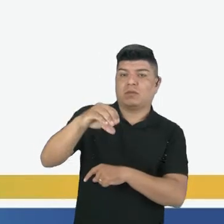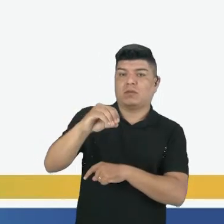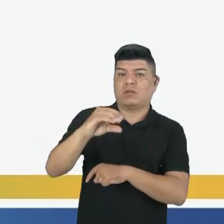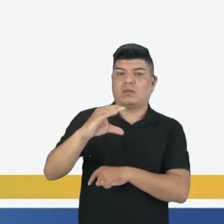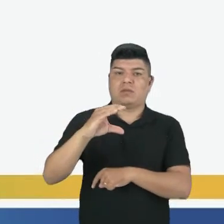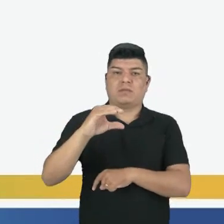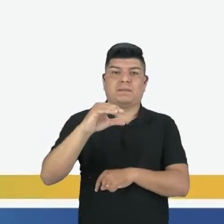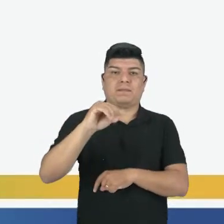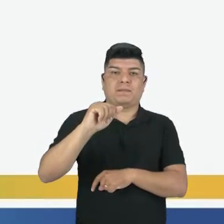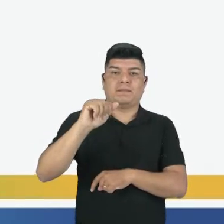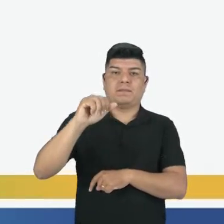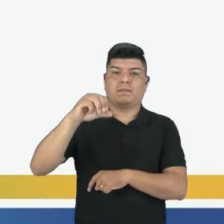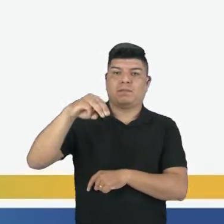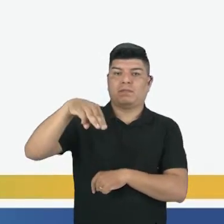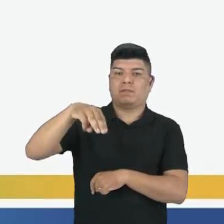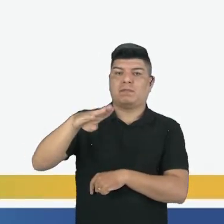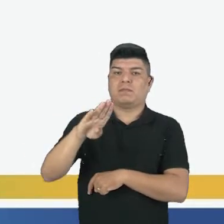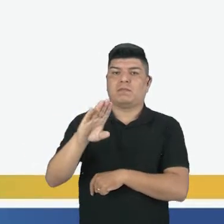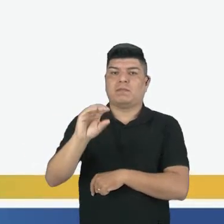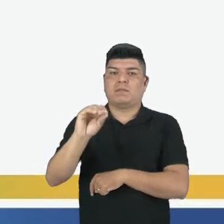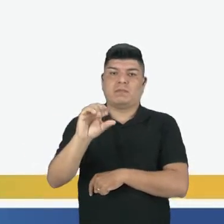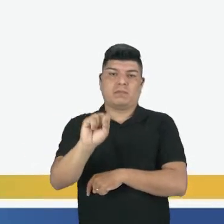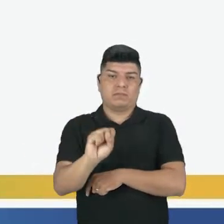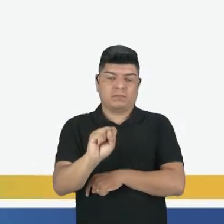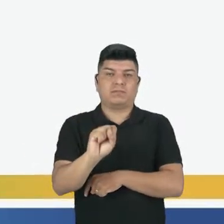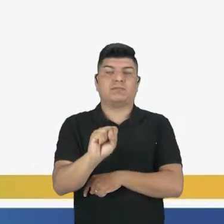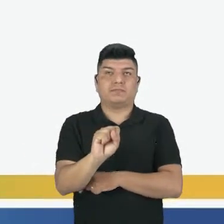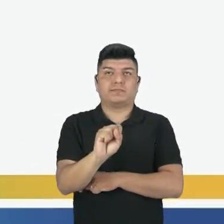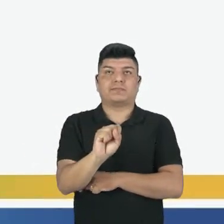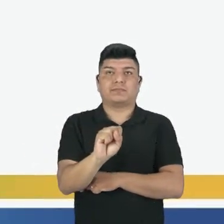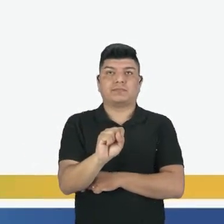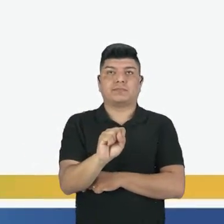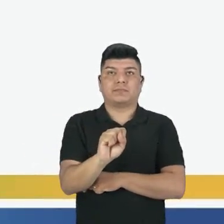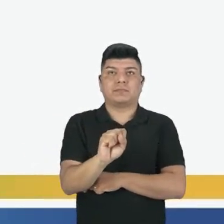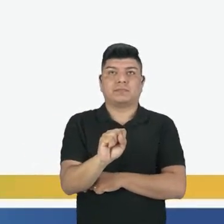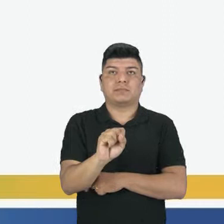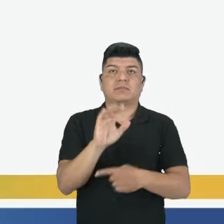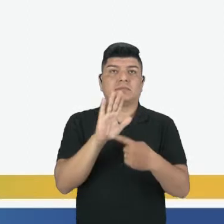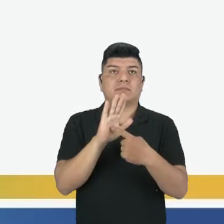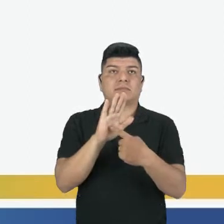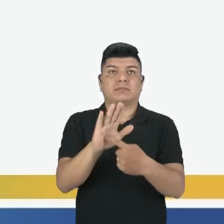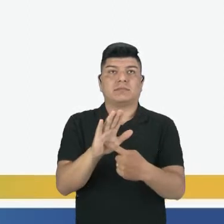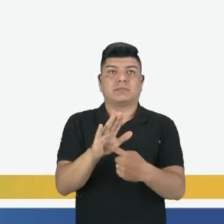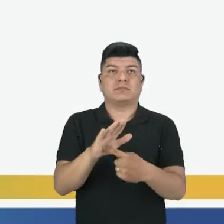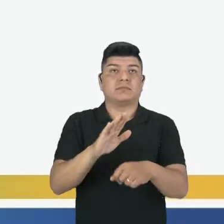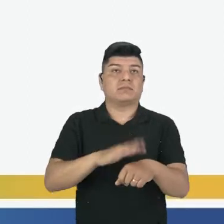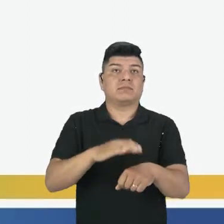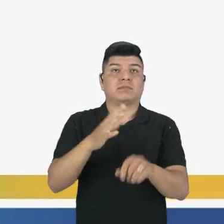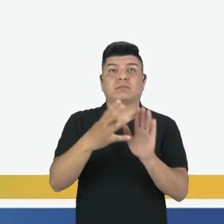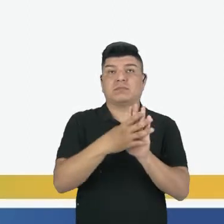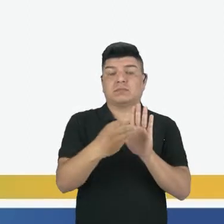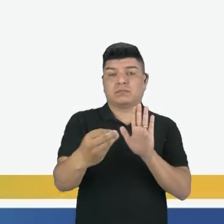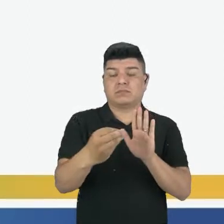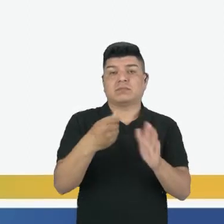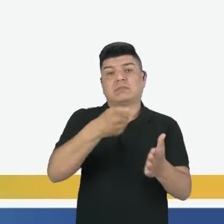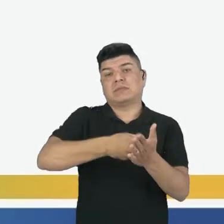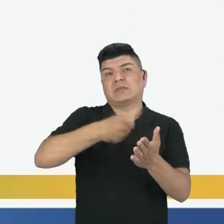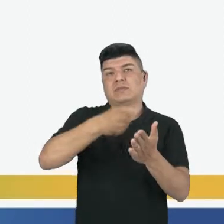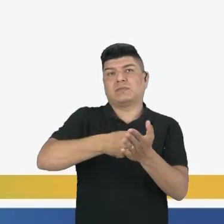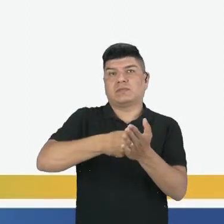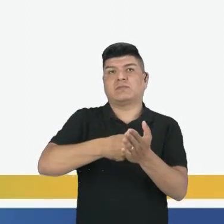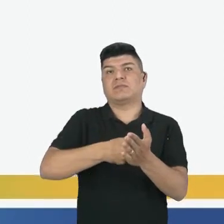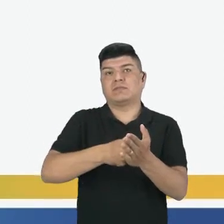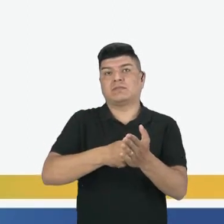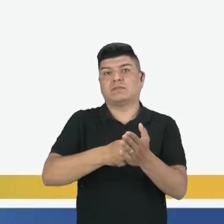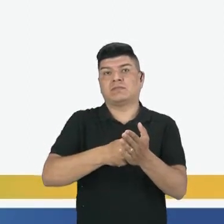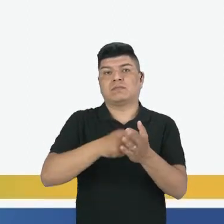outro termo chamado de quilombo aí. Os quilombos, também chamados de mocambos, representam um dos maiores símbolos de resistência